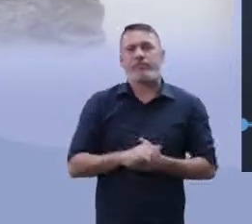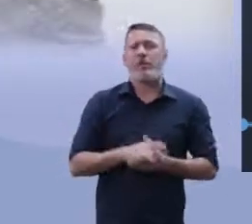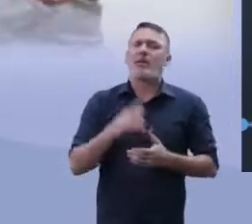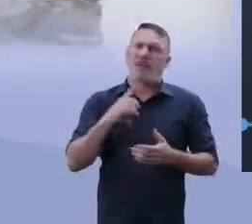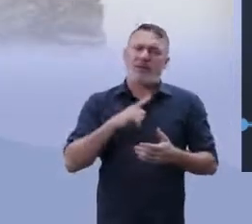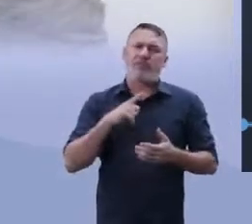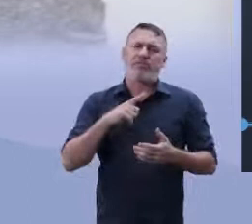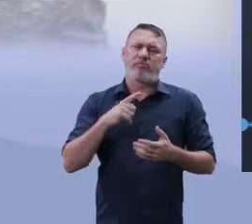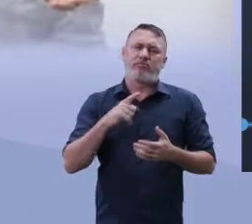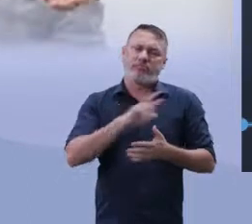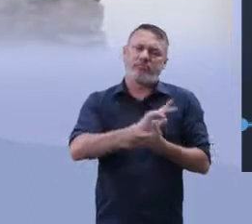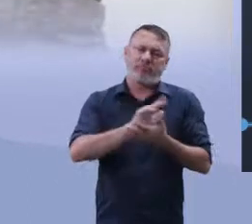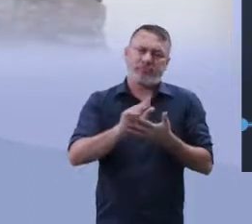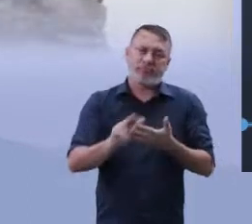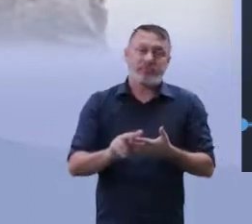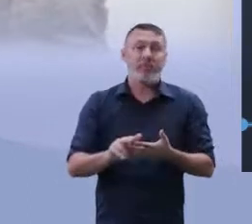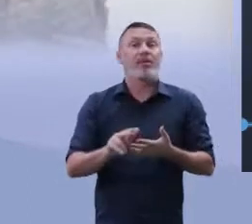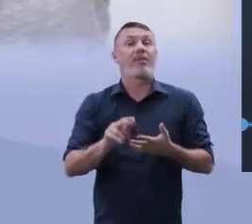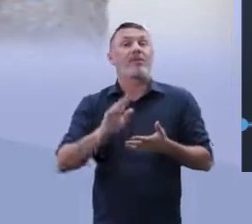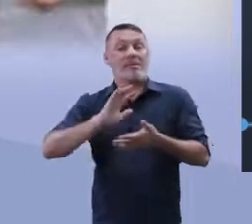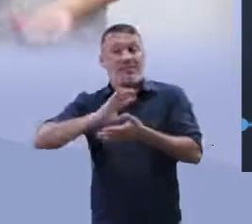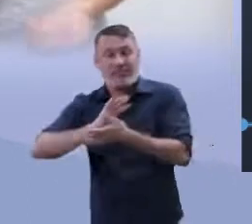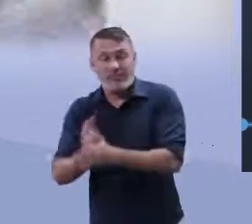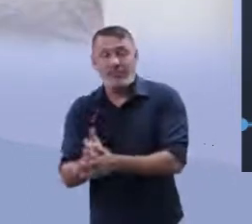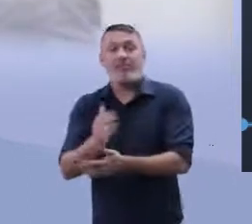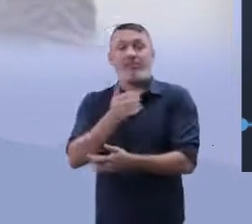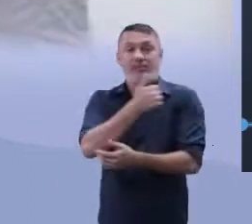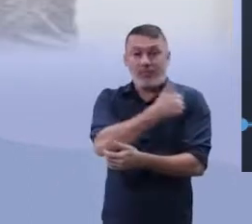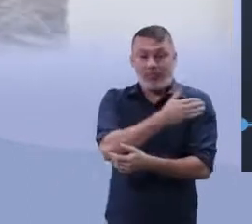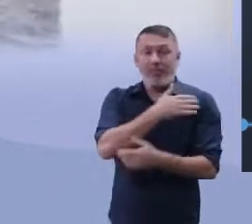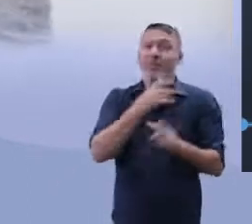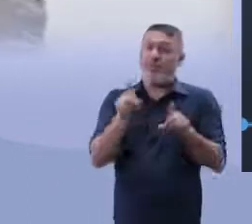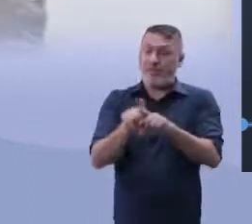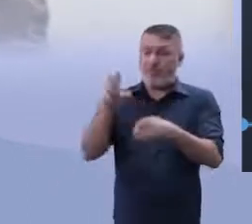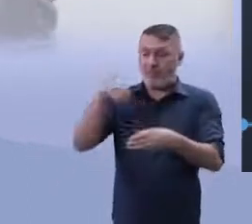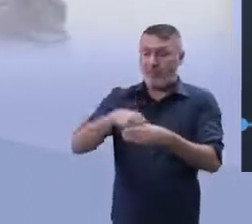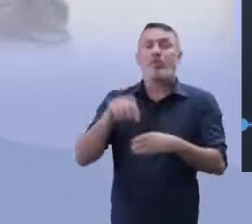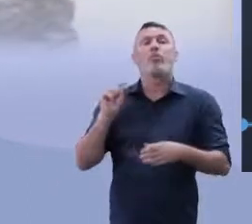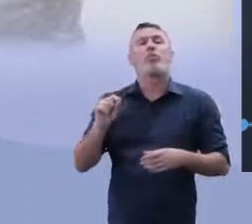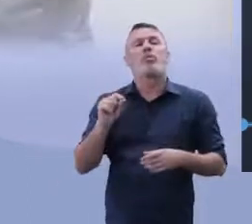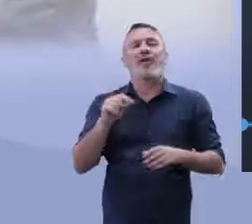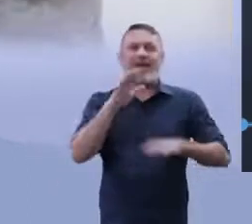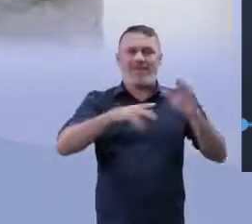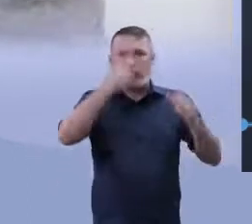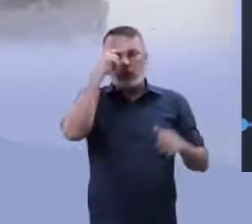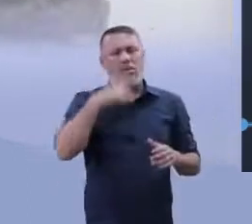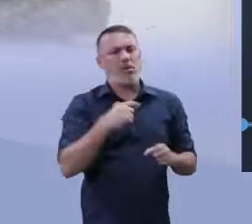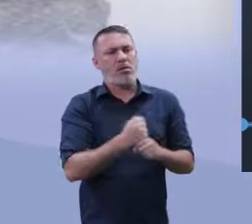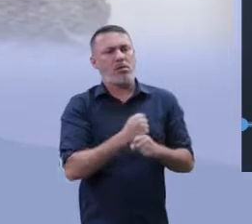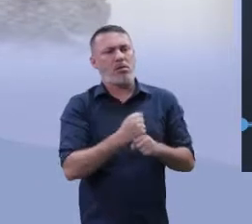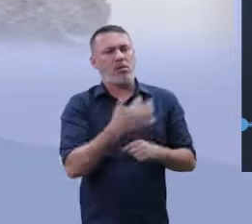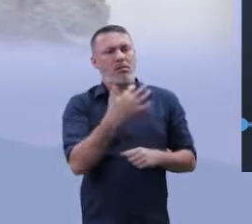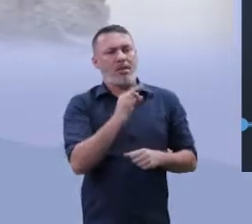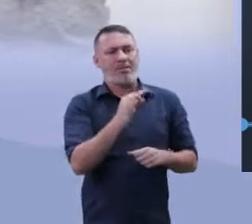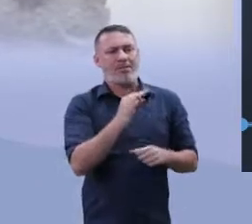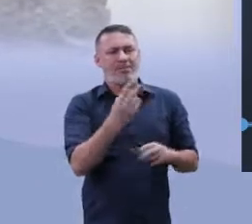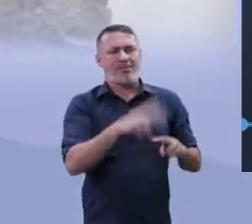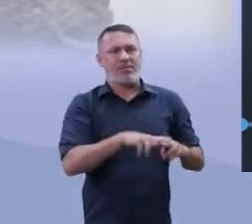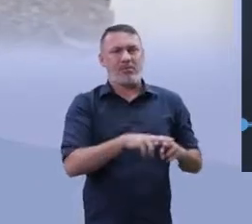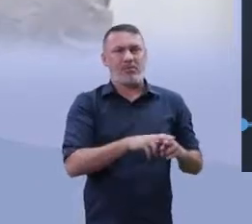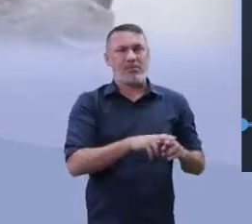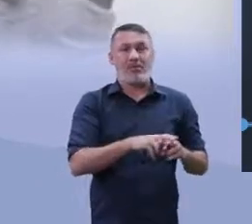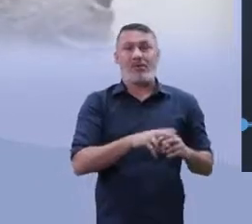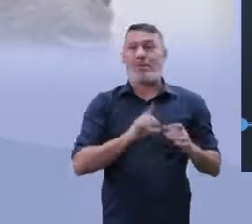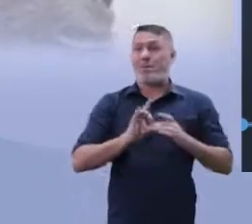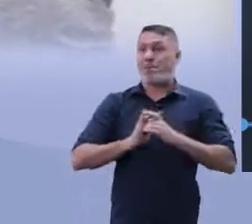fogo. Então nós temos basicamente isso aí. E esse preconceito alimenta o quê? Às vezes a pessoa ficou ali 10 anos de reclusão, quando volta